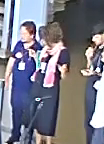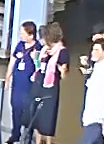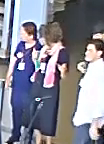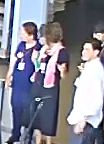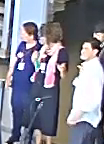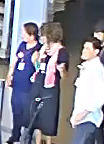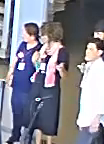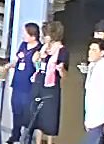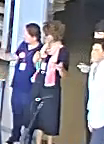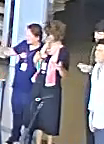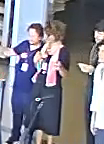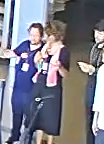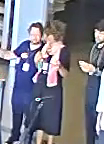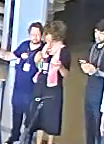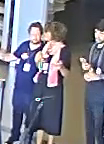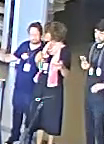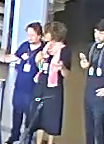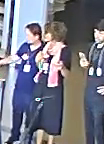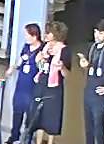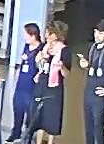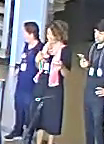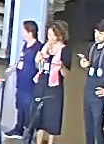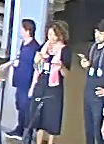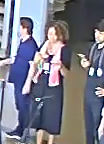dos direitos da pessoa com deficiência